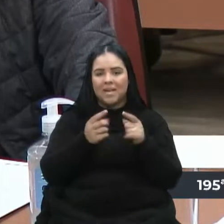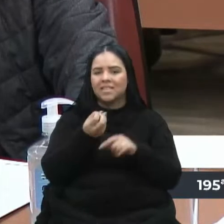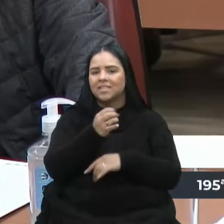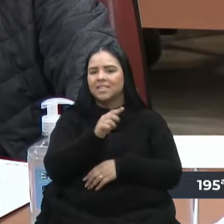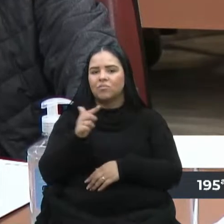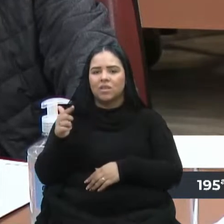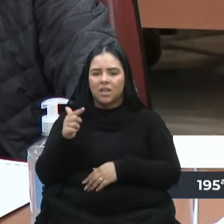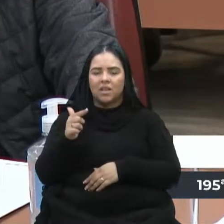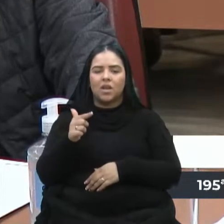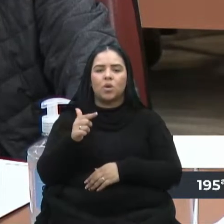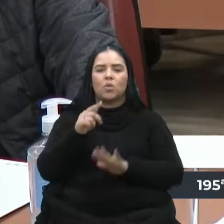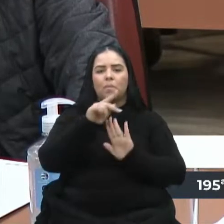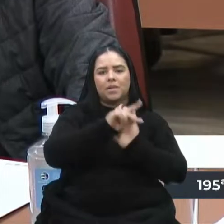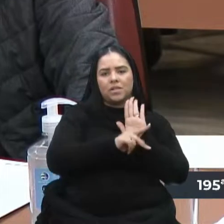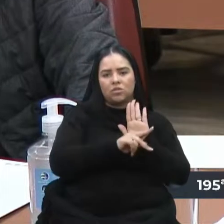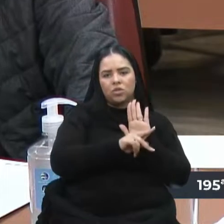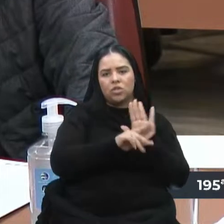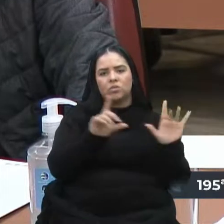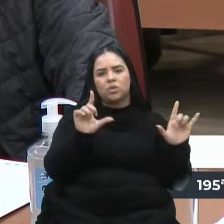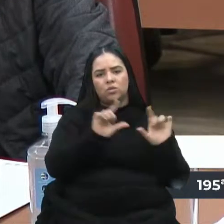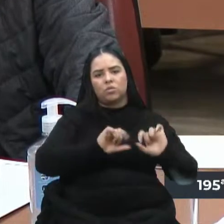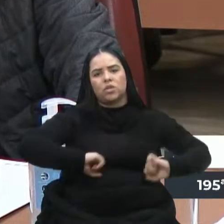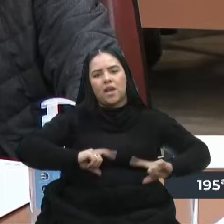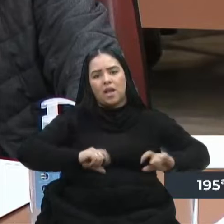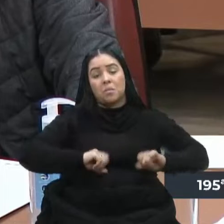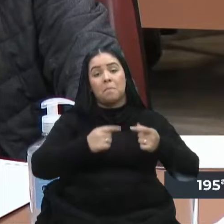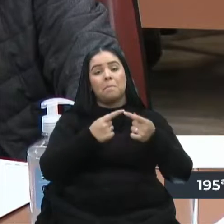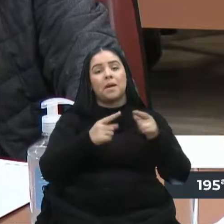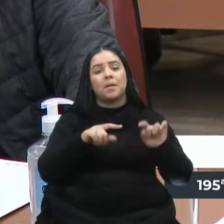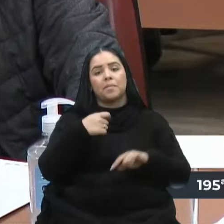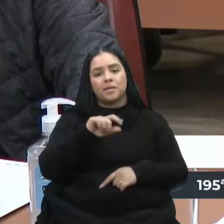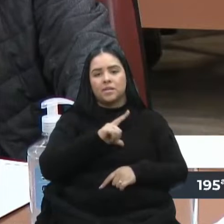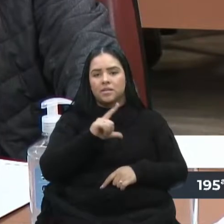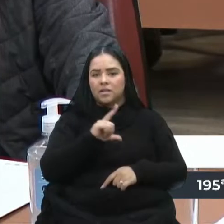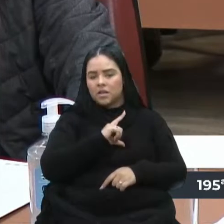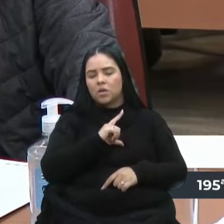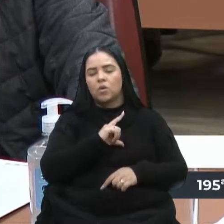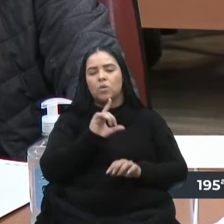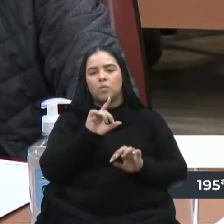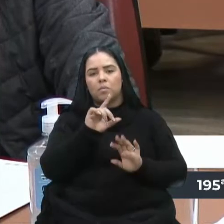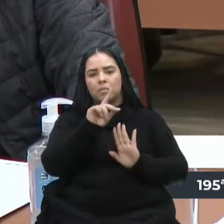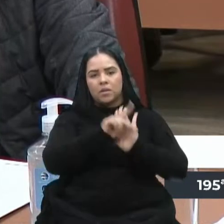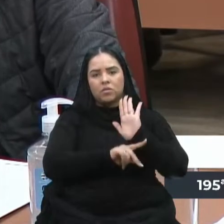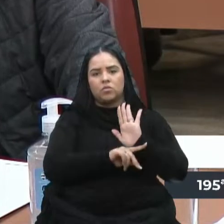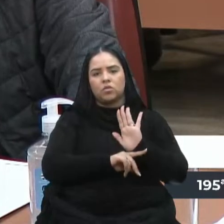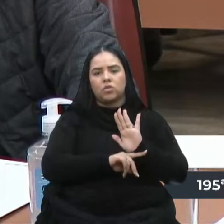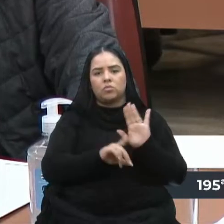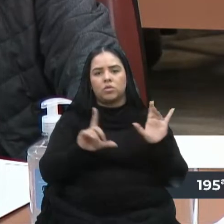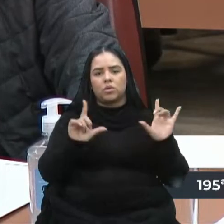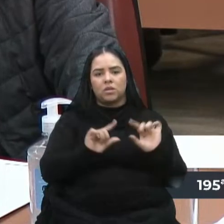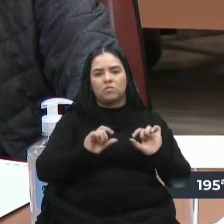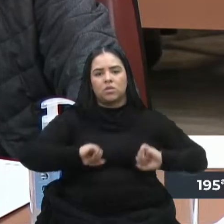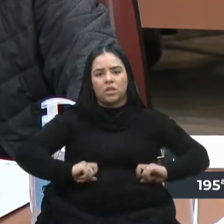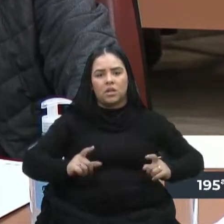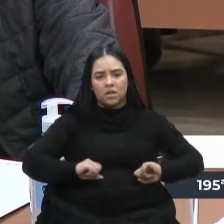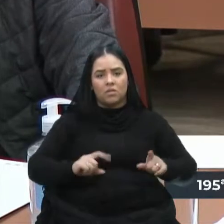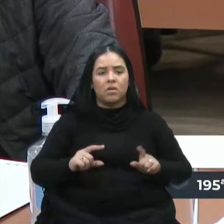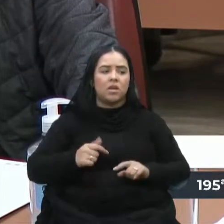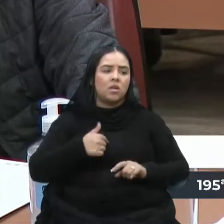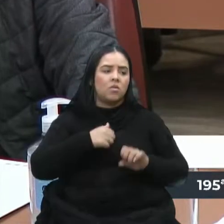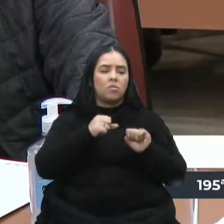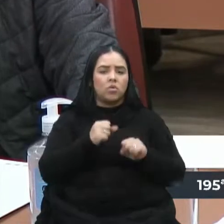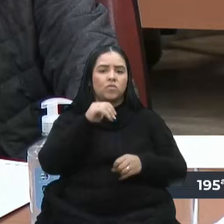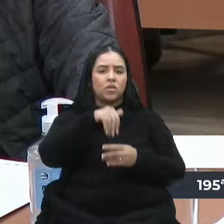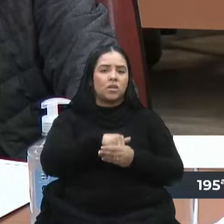isso, eu não defendo aqui a empresa, mas eu defendo que ela tenha um plano de redução de custos. Aí eu poderia votar o subsídio sem problema